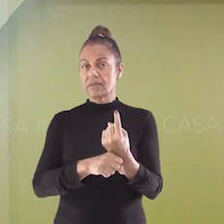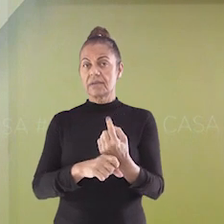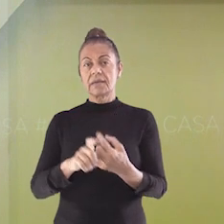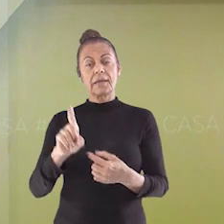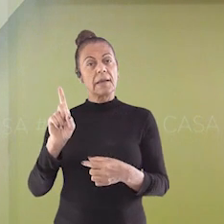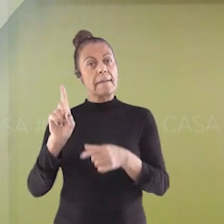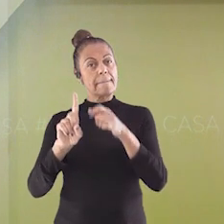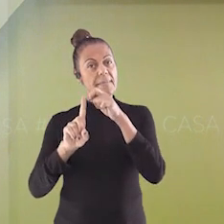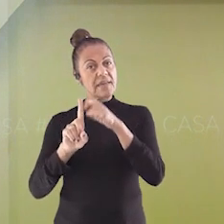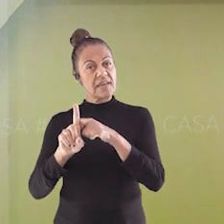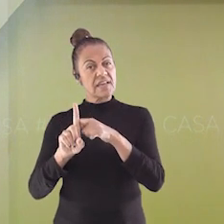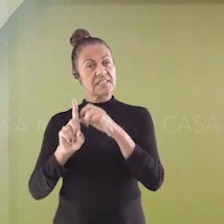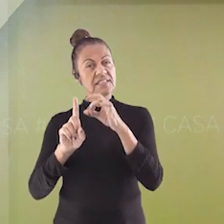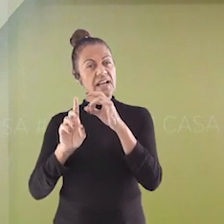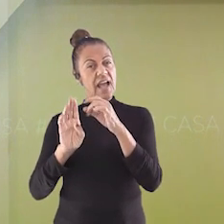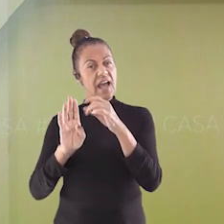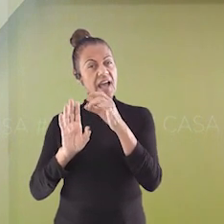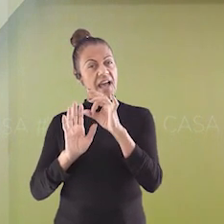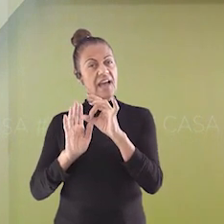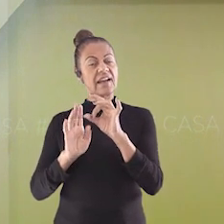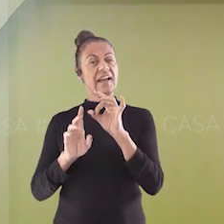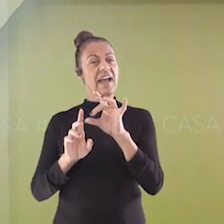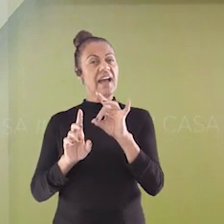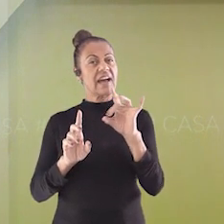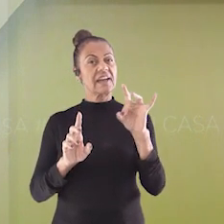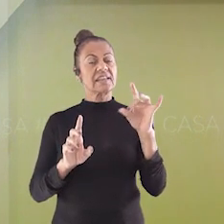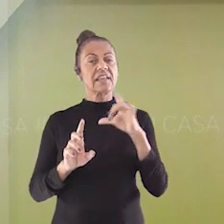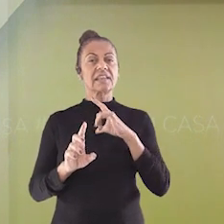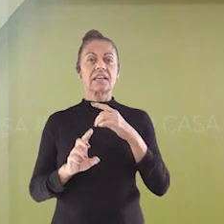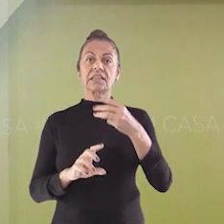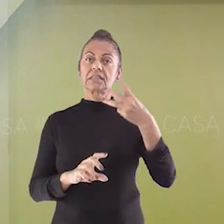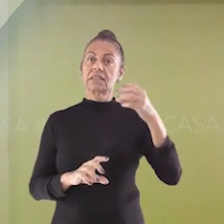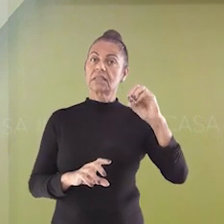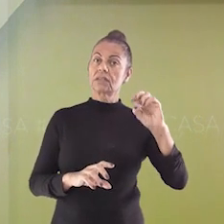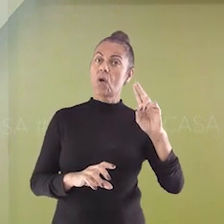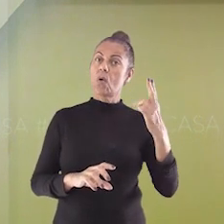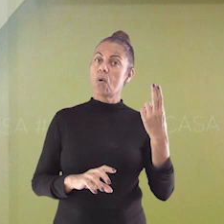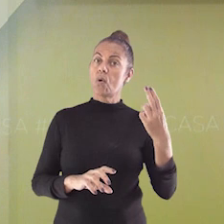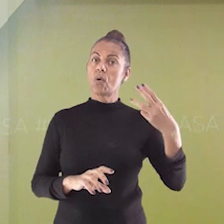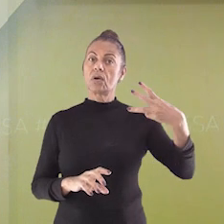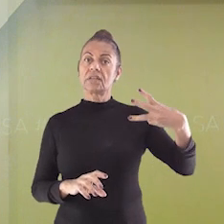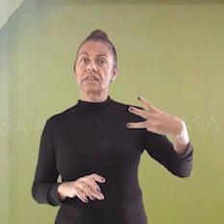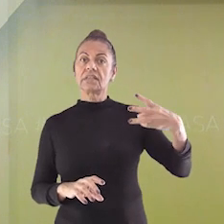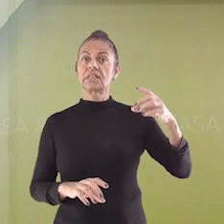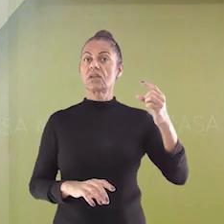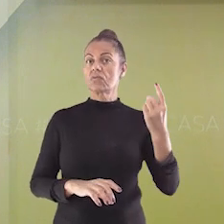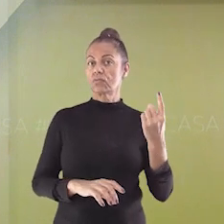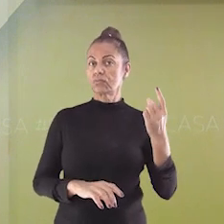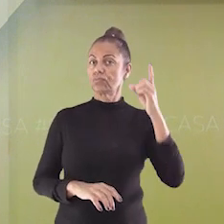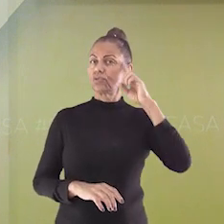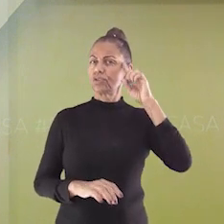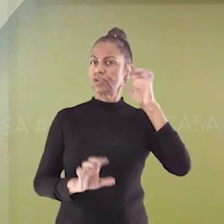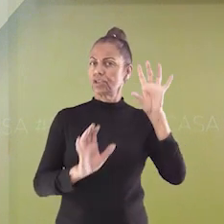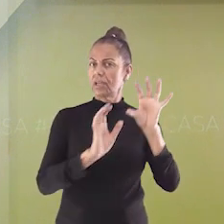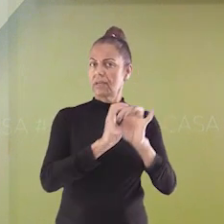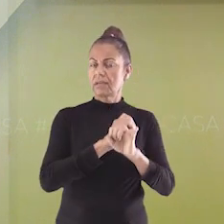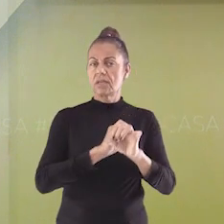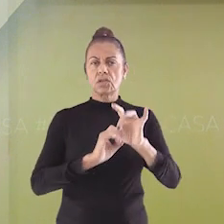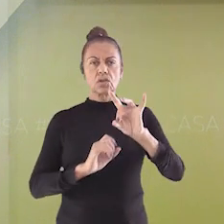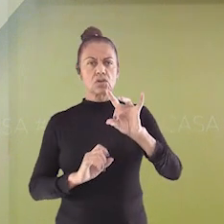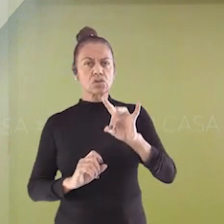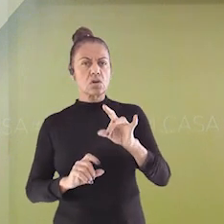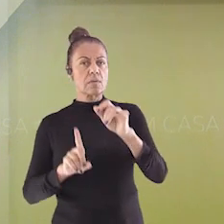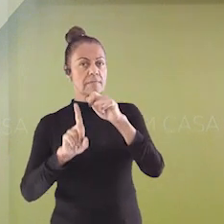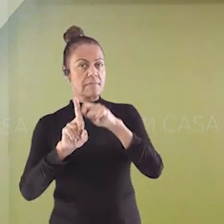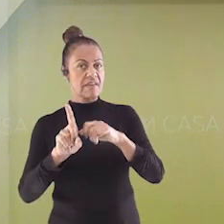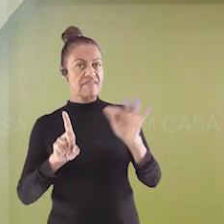ou 31 dias. Só o mês de fevereiro que tem 28 ou 29 dias. Aqui temos o calendário